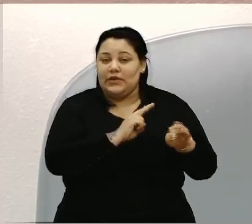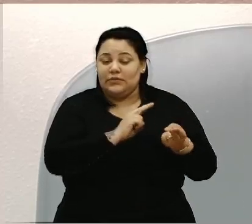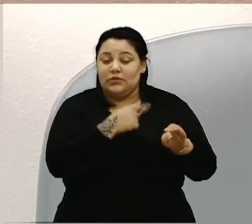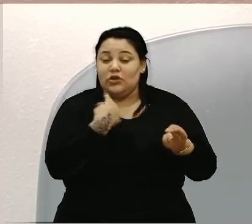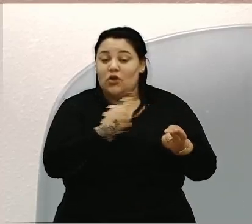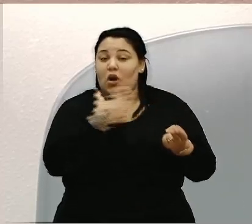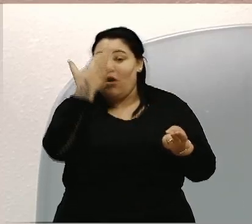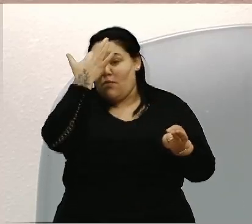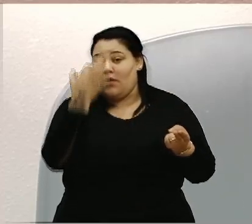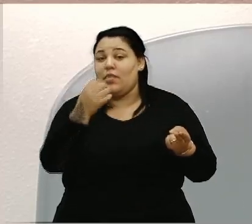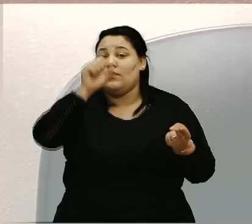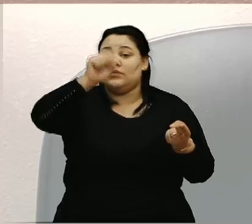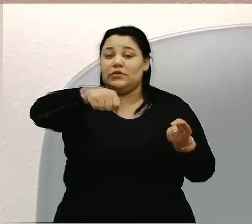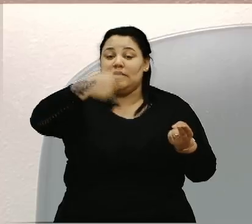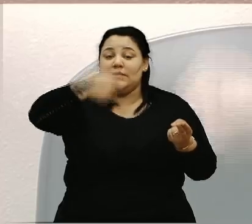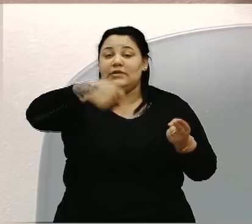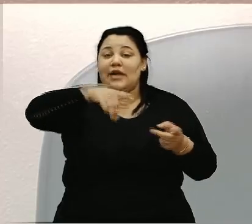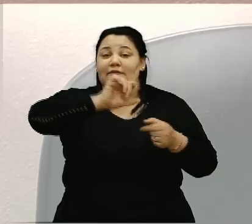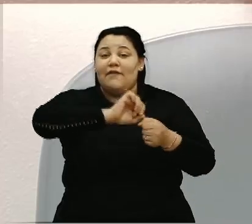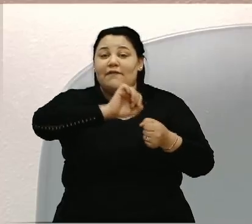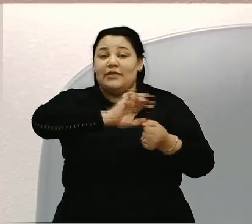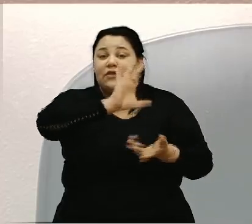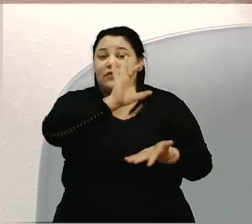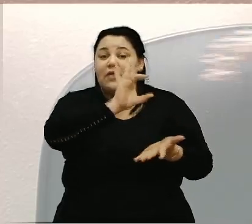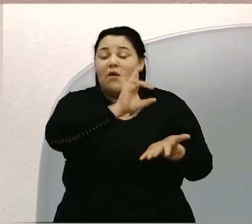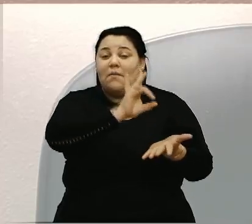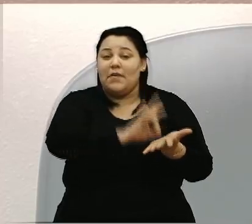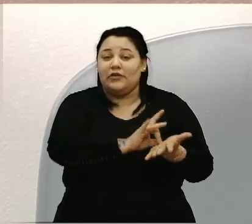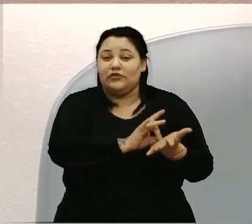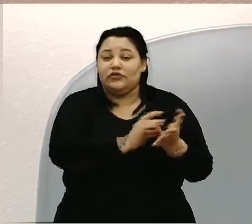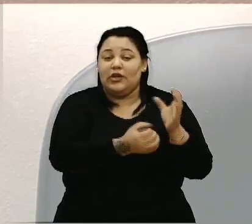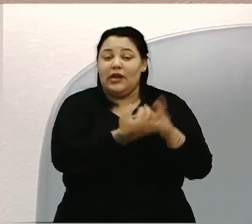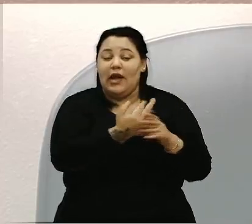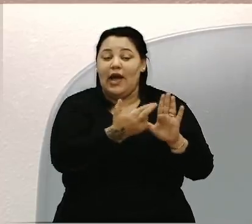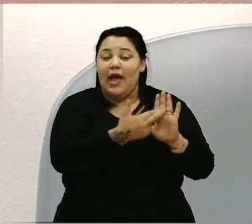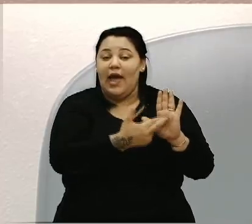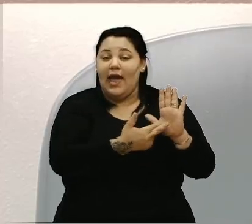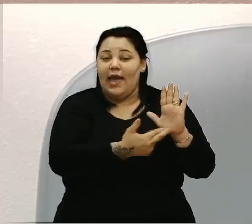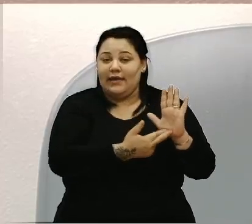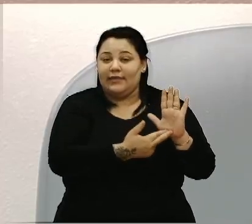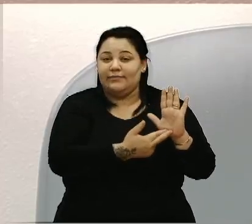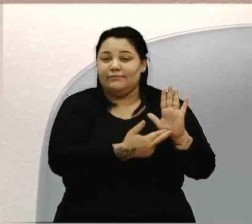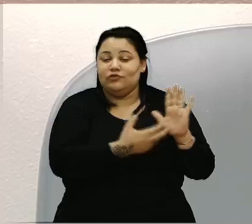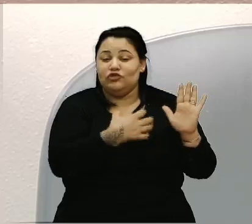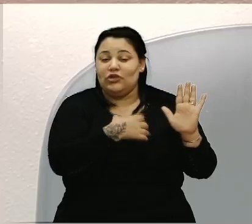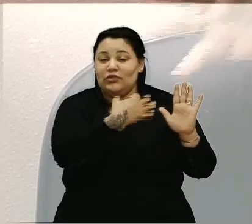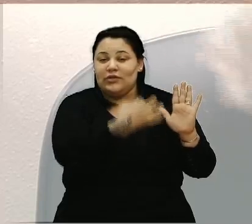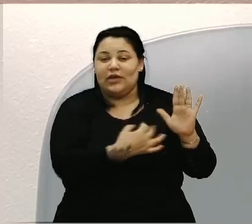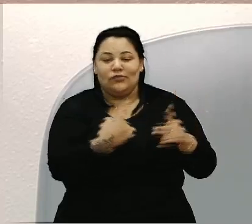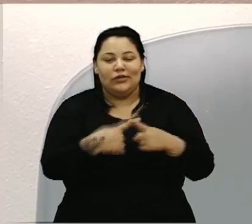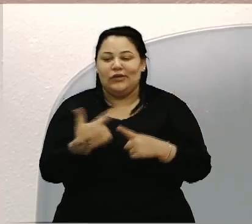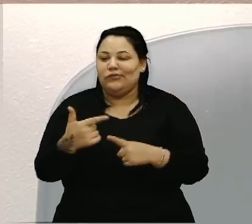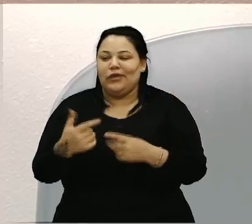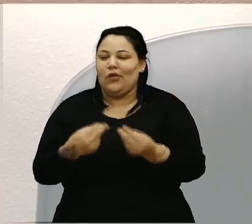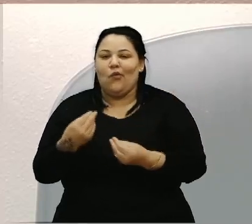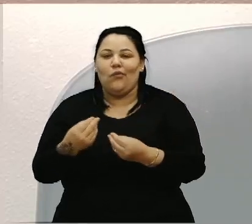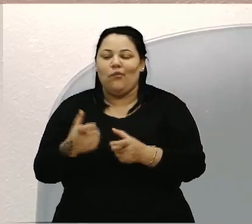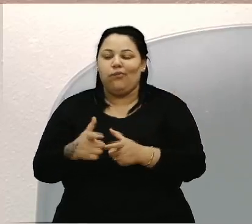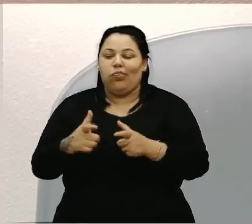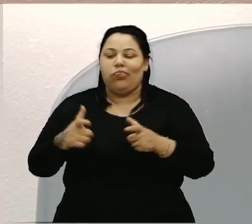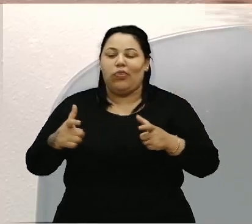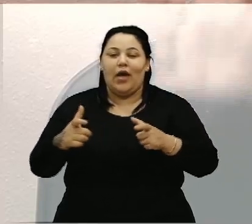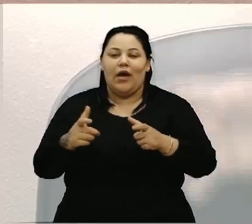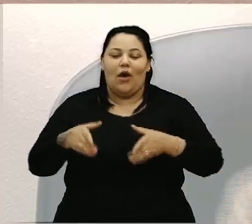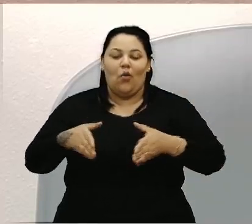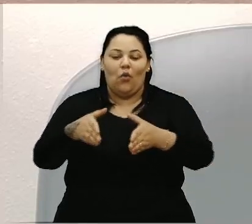deveria ser feito a regularização deste modo que está, porque não existe mais como fazer um alargamento de rua, porque